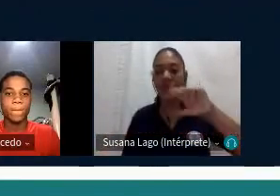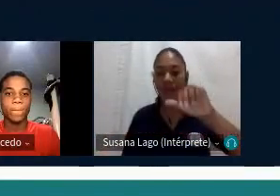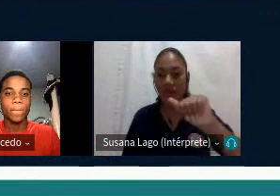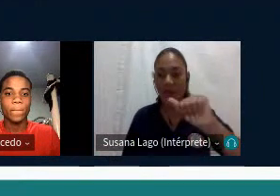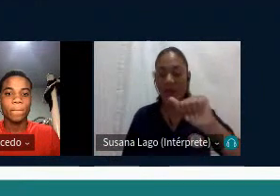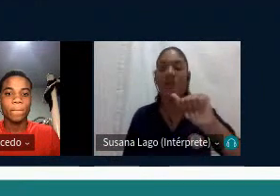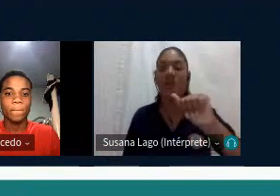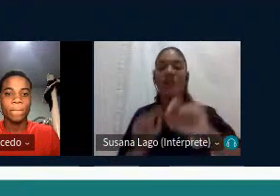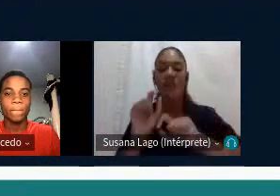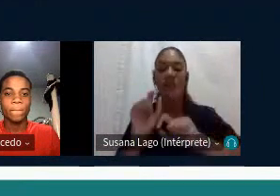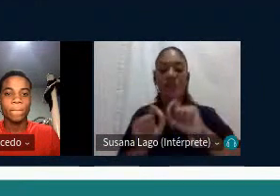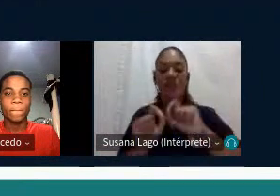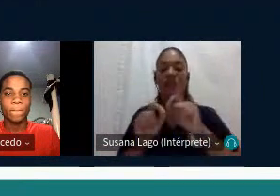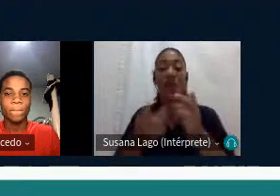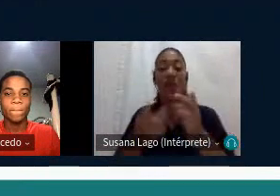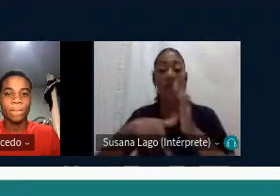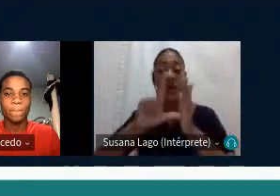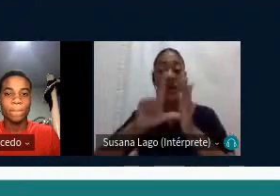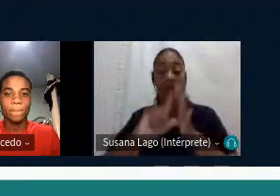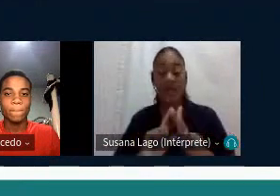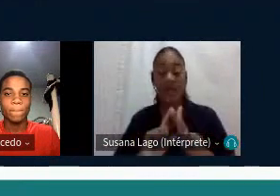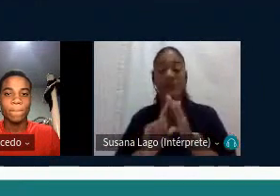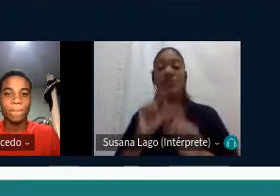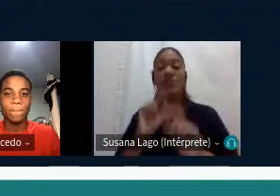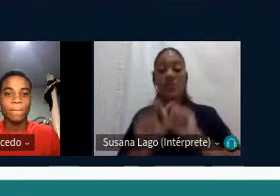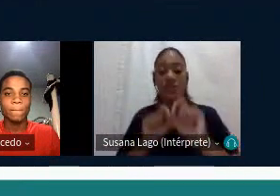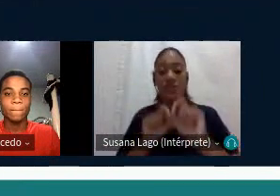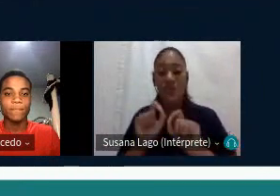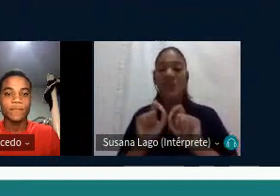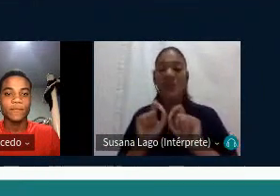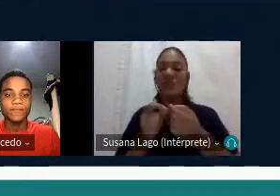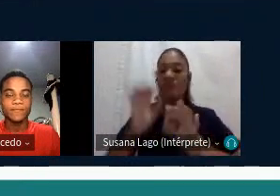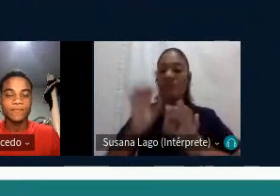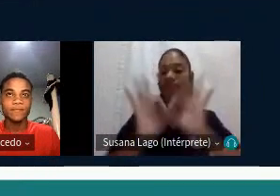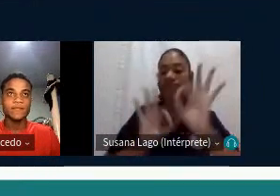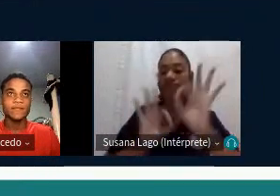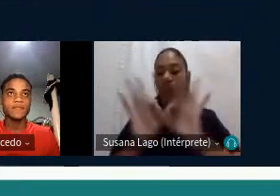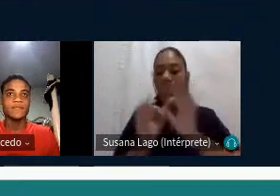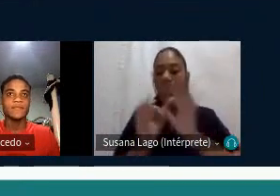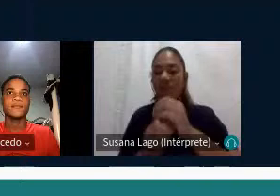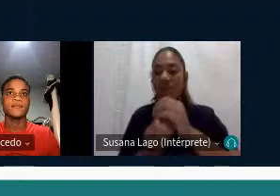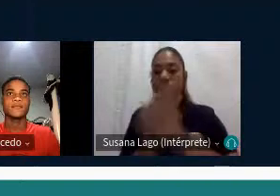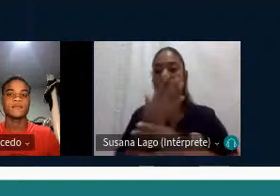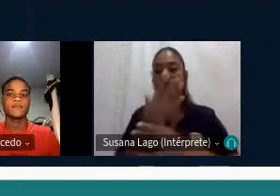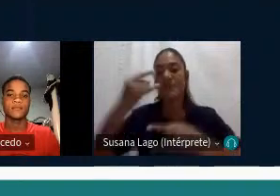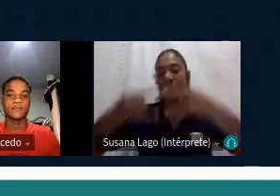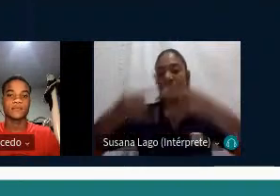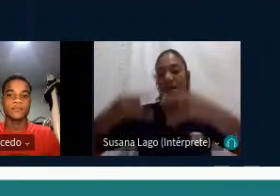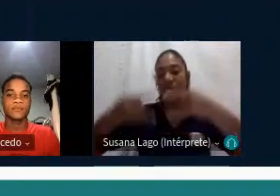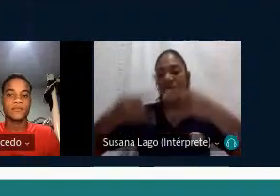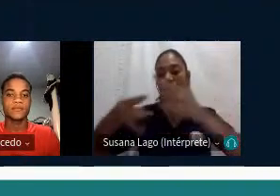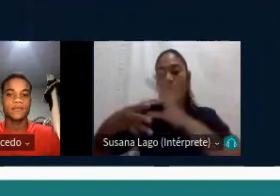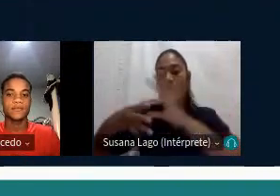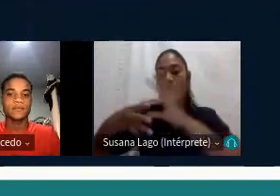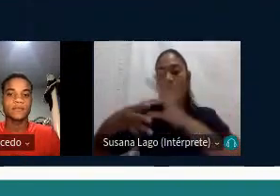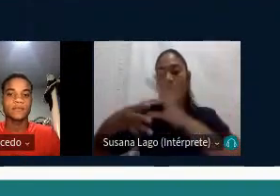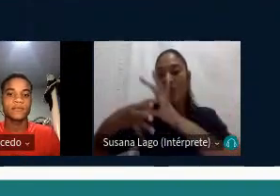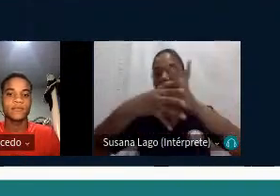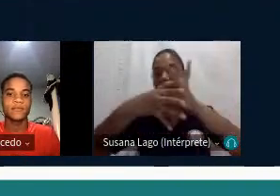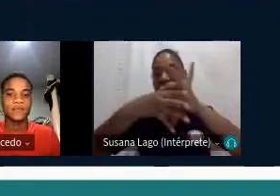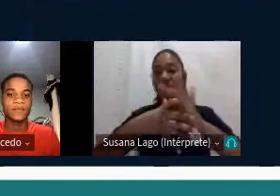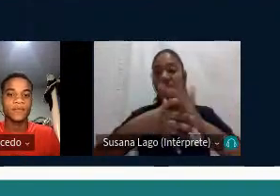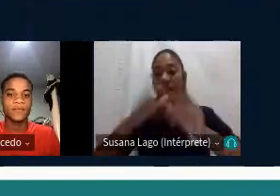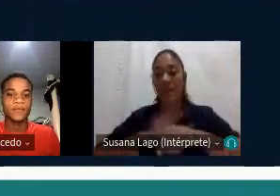nós íamos ter um ambiente que você ia fazer o robô, ia levar seu robô lá, e na UBR eles iriam